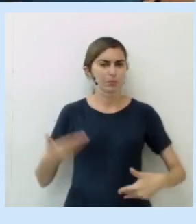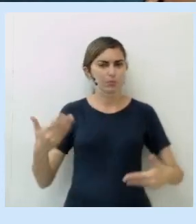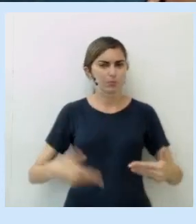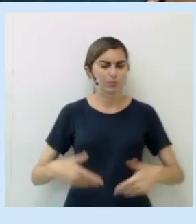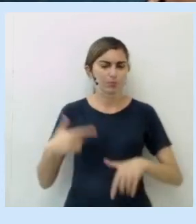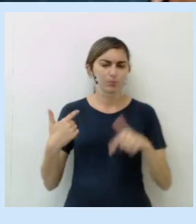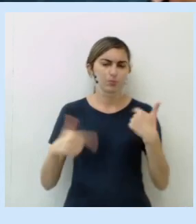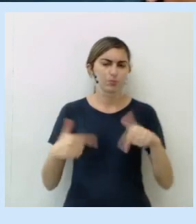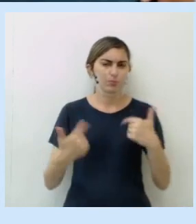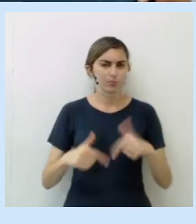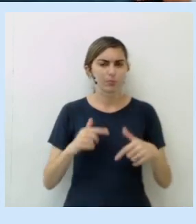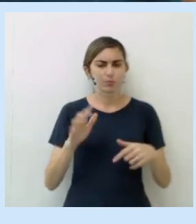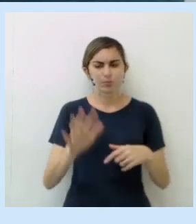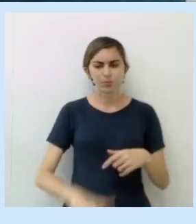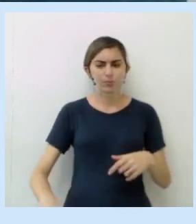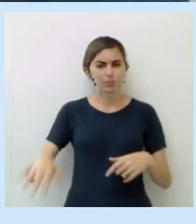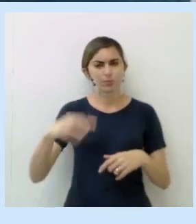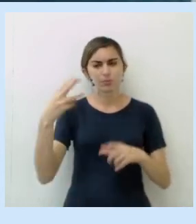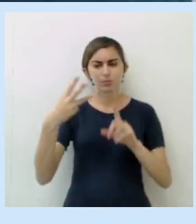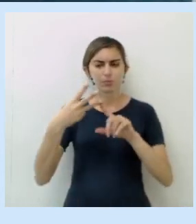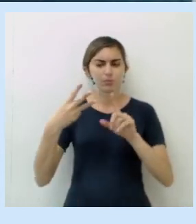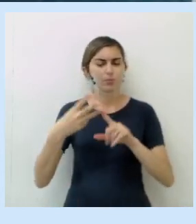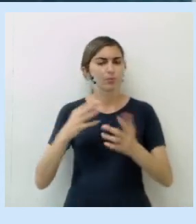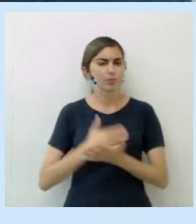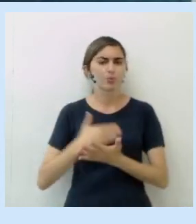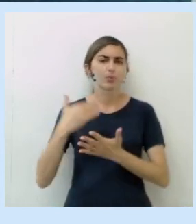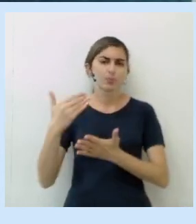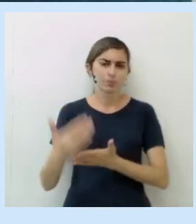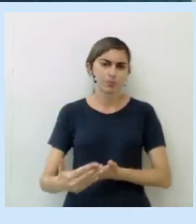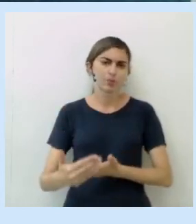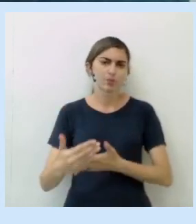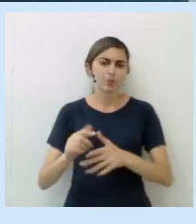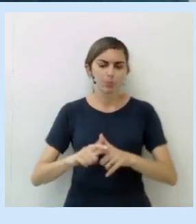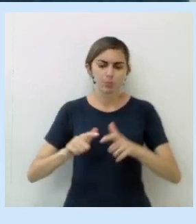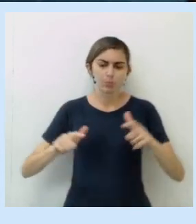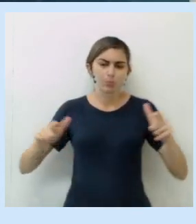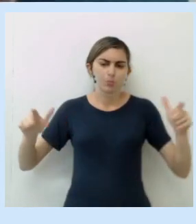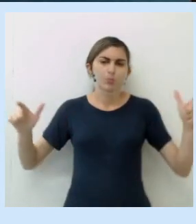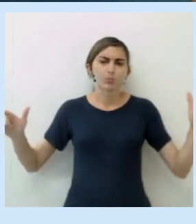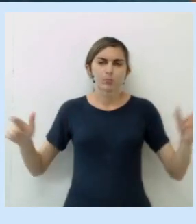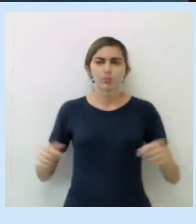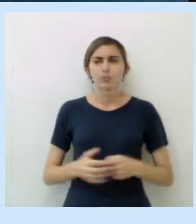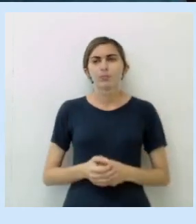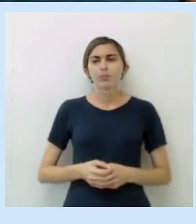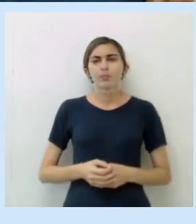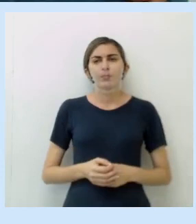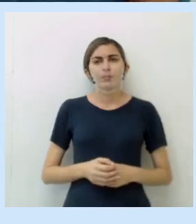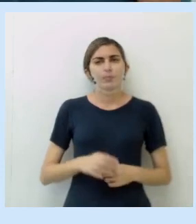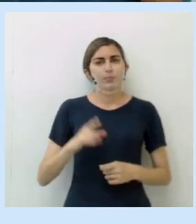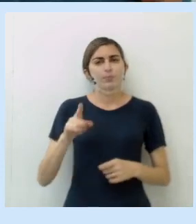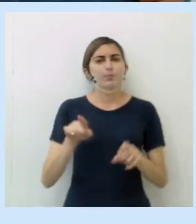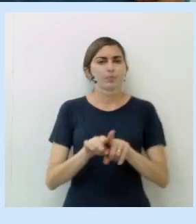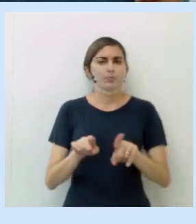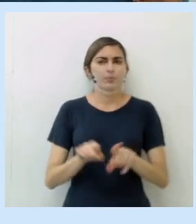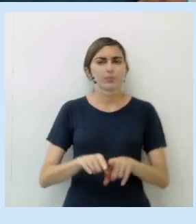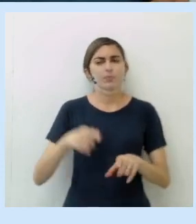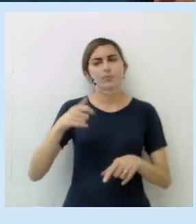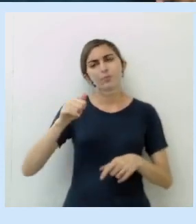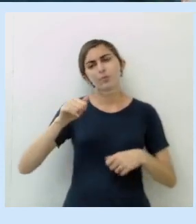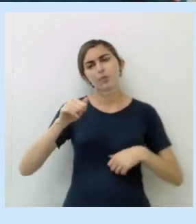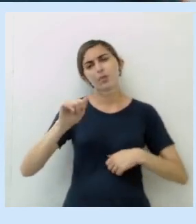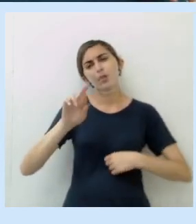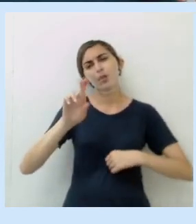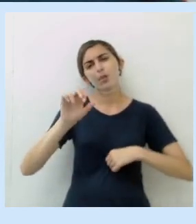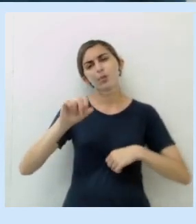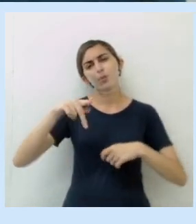serviços. Então a gente vai ver que o setor terciário ele começa a inflar, justamente ele cresce. A produção agropecuária